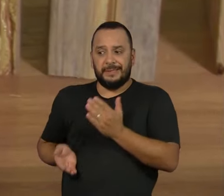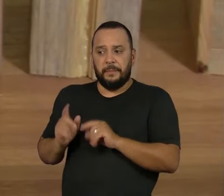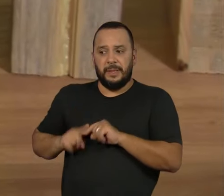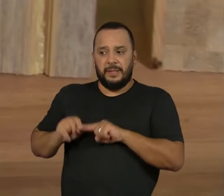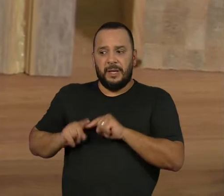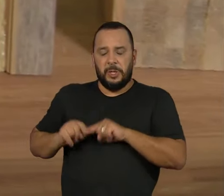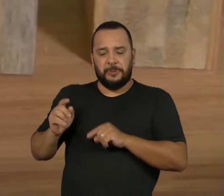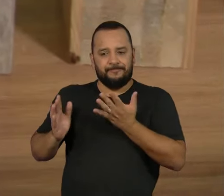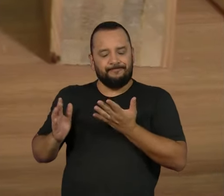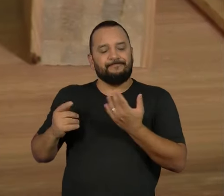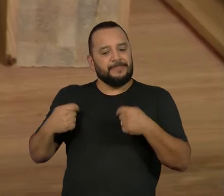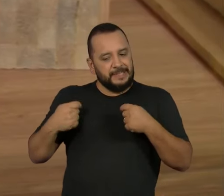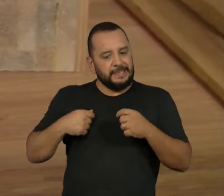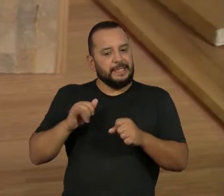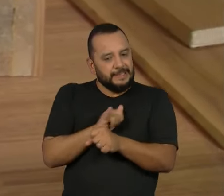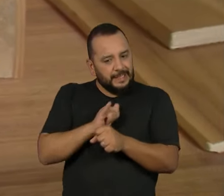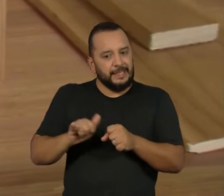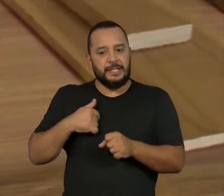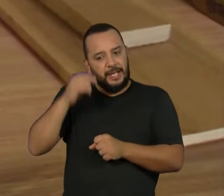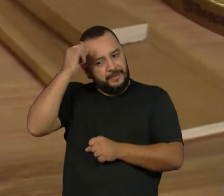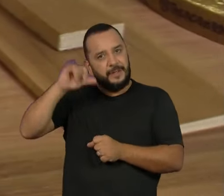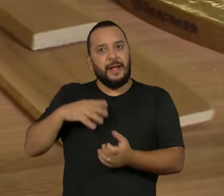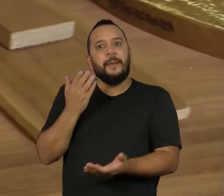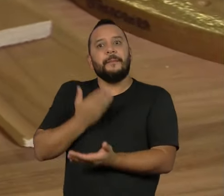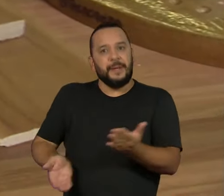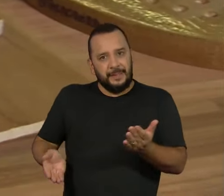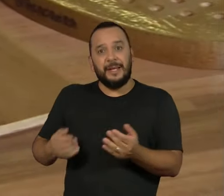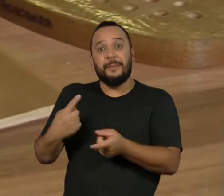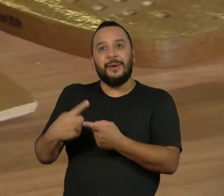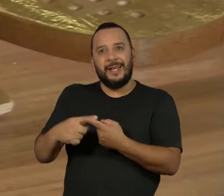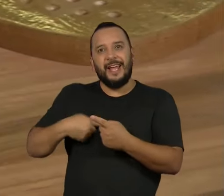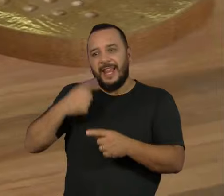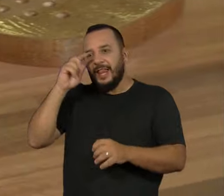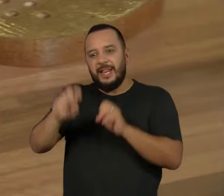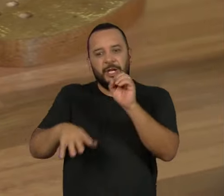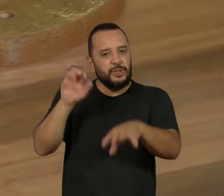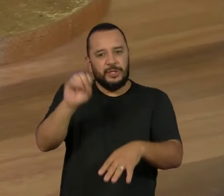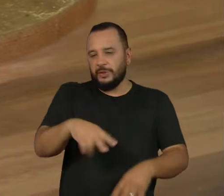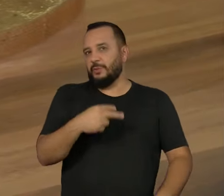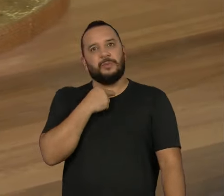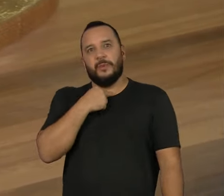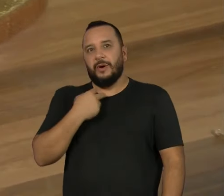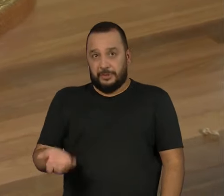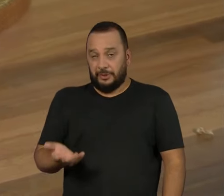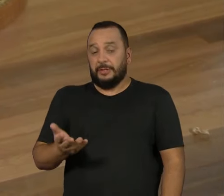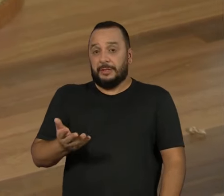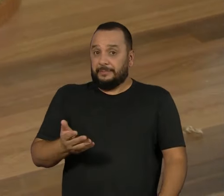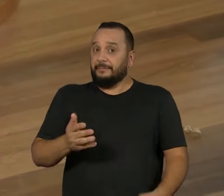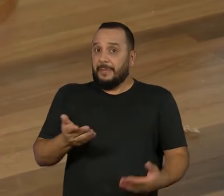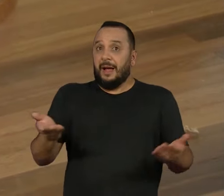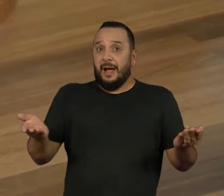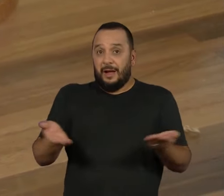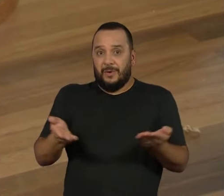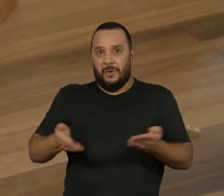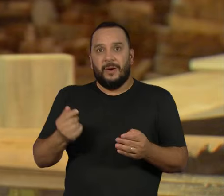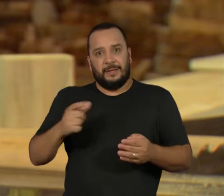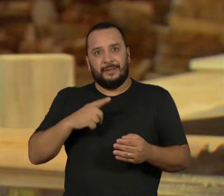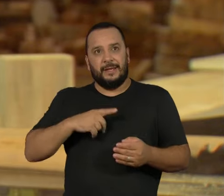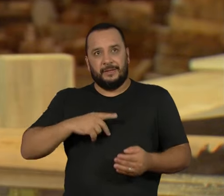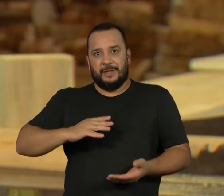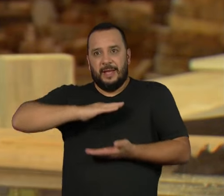gente precisa reduzir essa quantidade de resíduo gerado. Segundo a metodologia, que é prensar os pecíolos